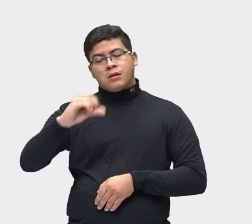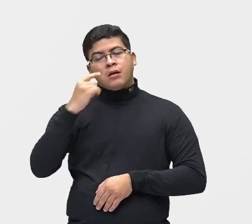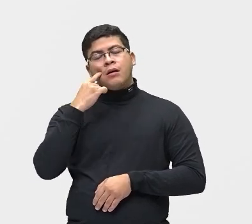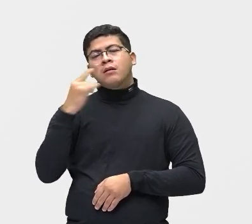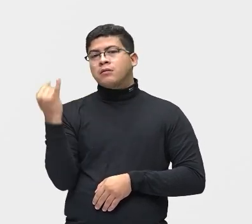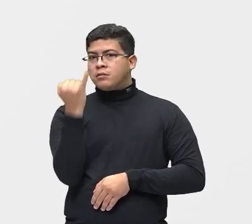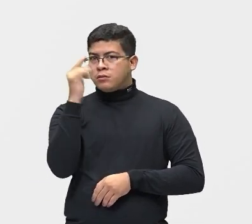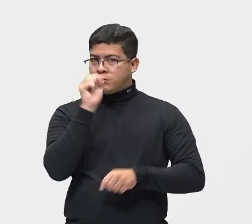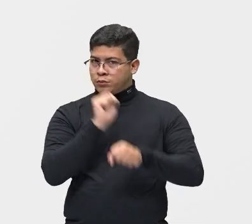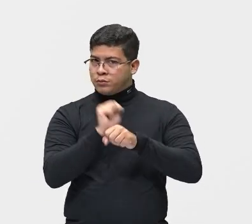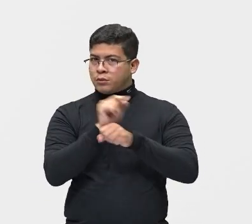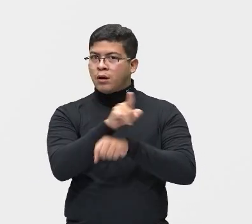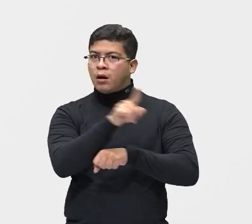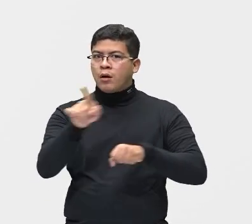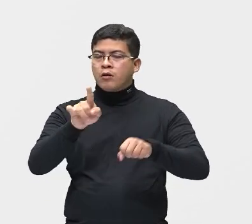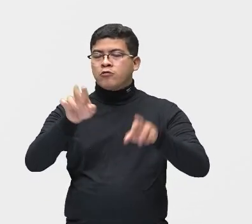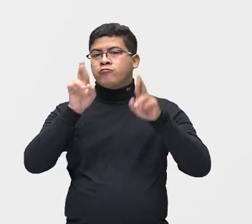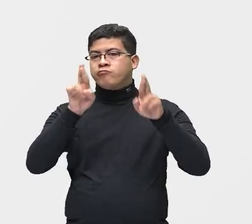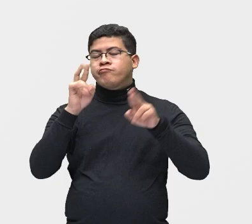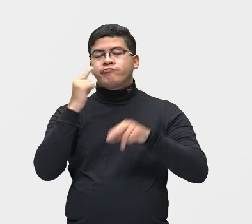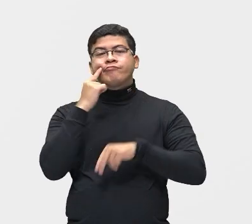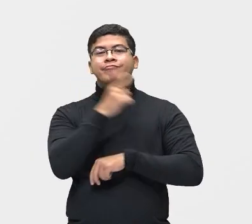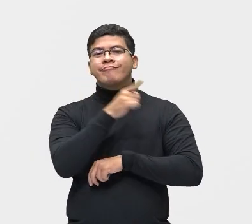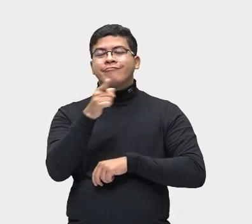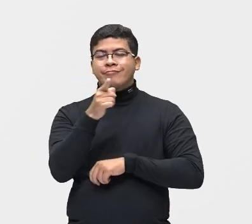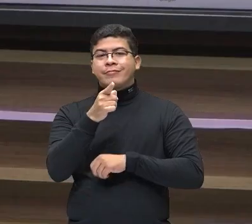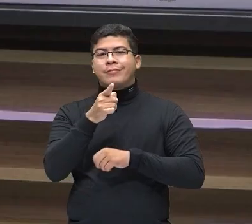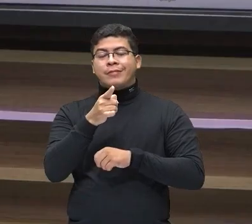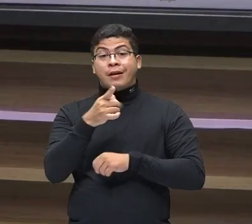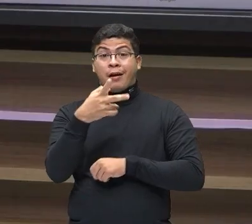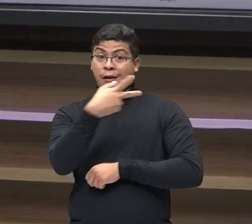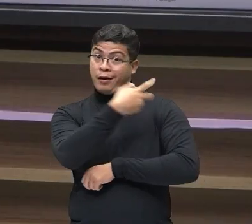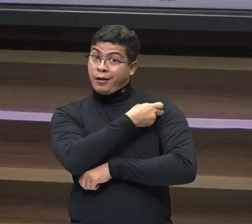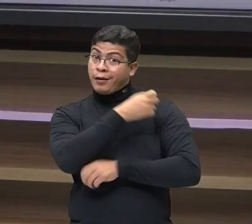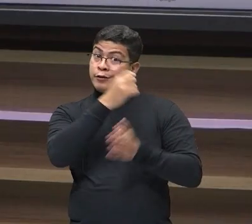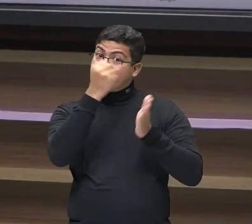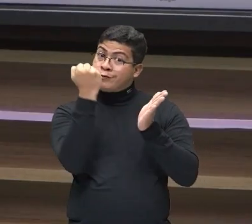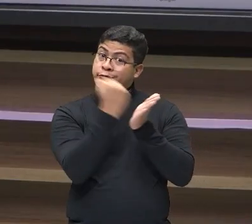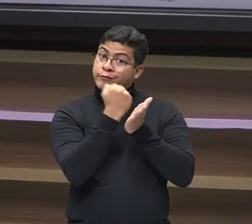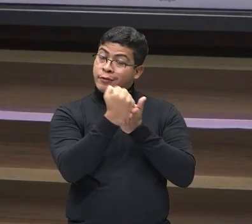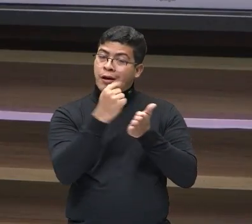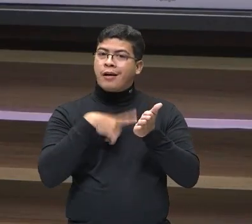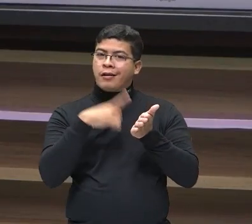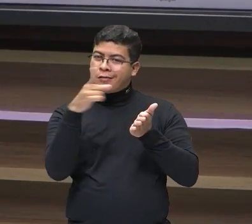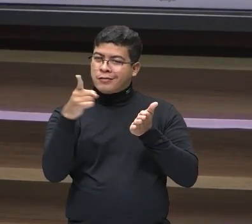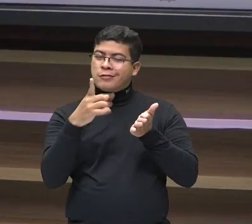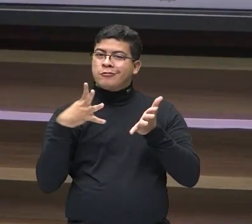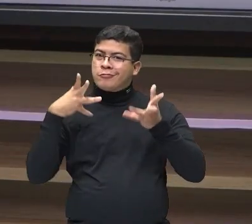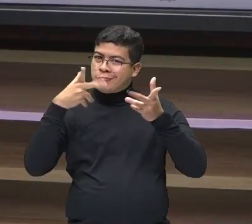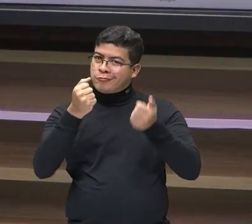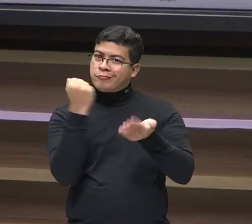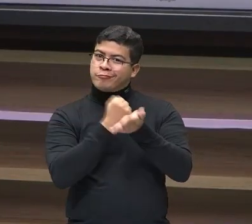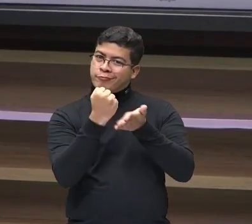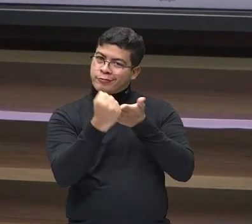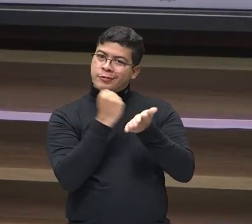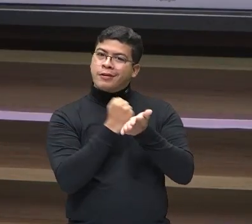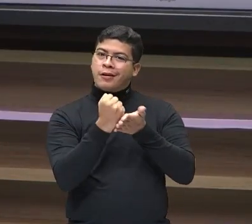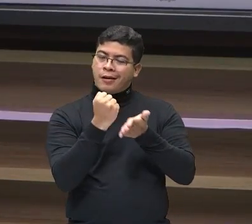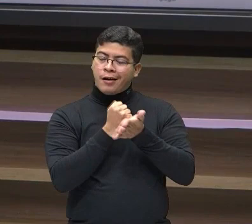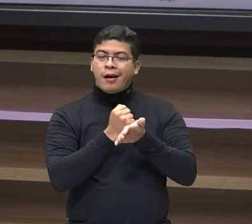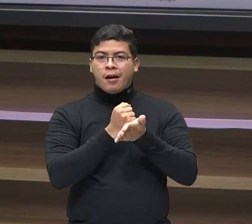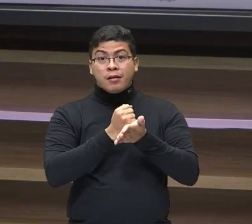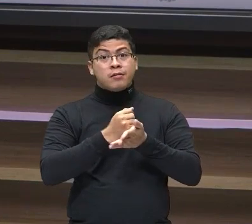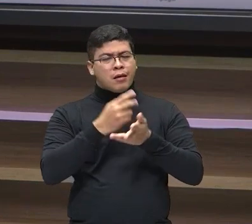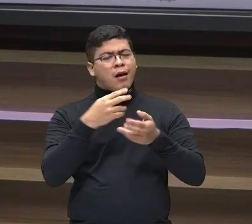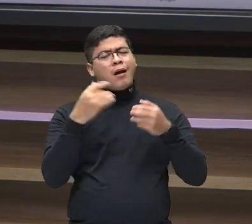vocês também tenham compreendido essa importância e que a carteira de vacinação de vocês estejam bem preenchidas também. É importante